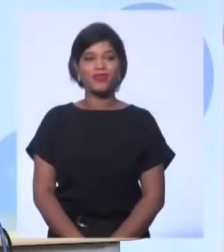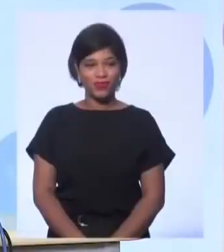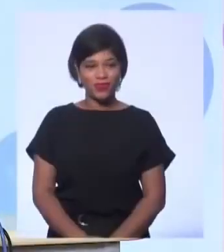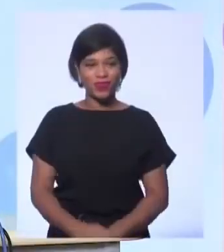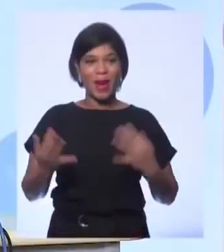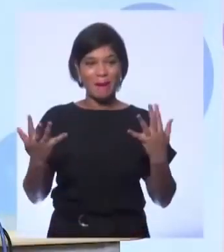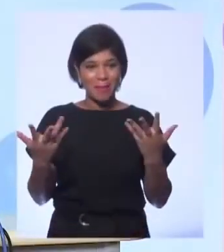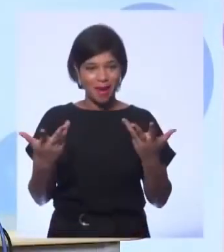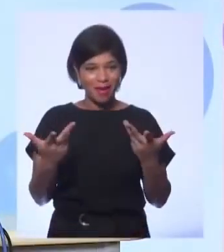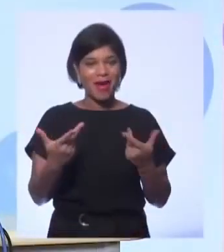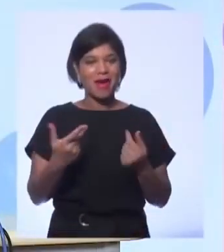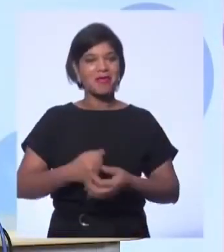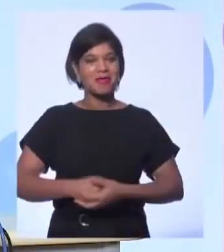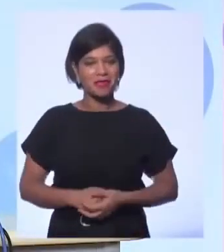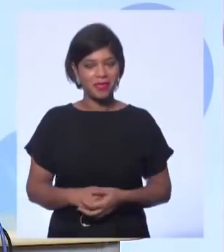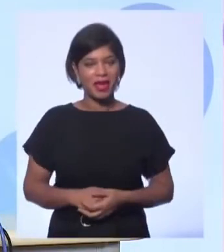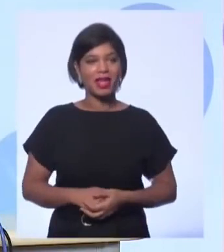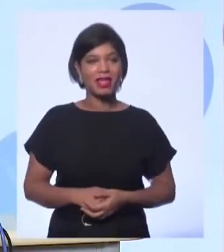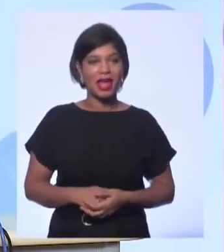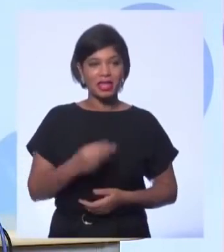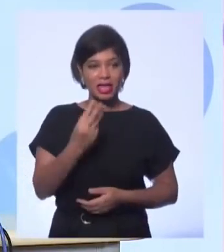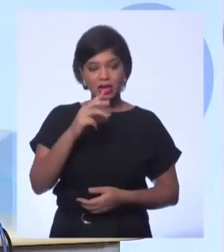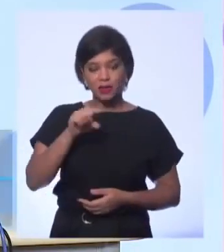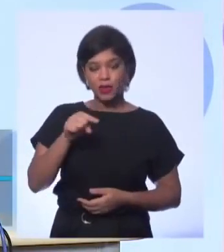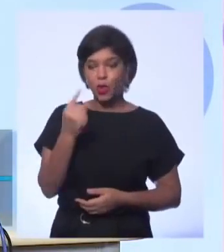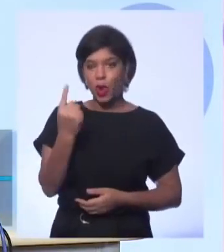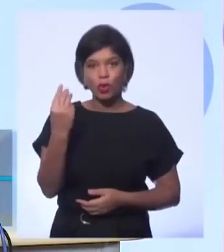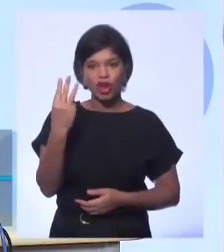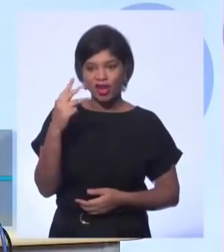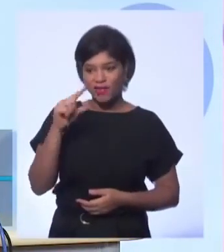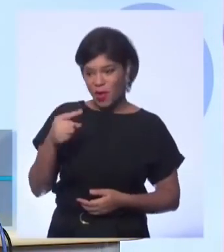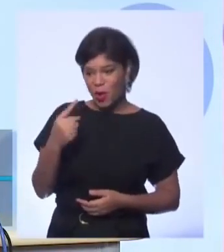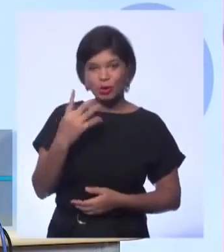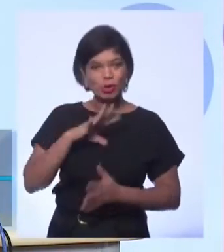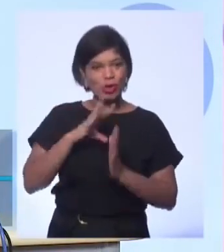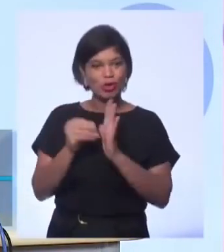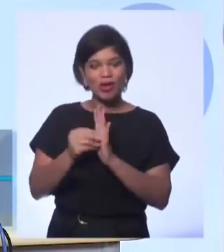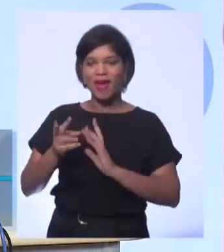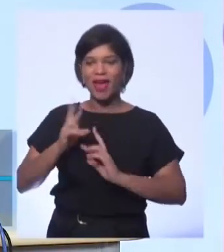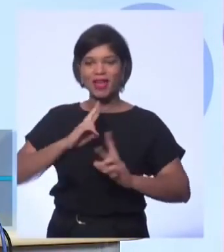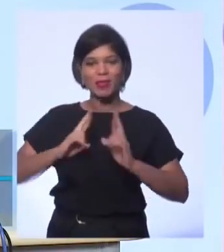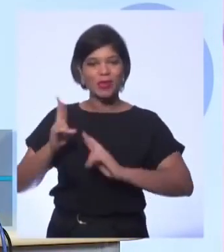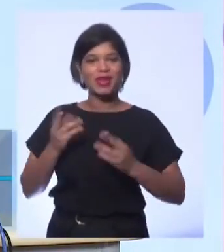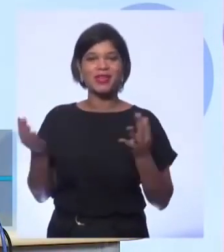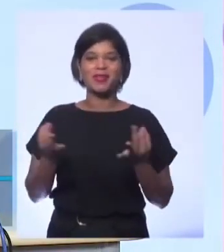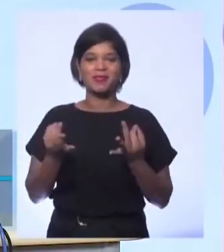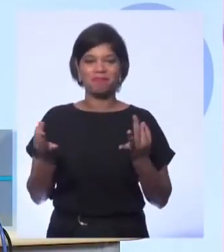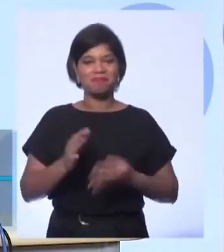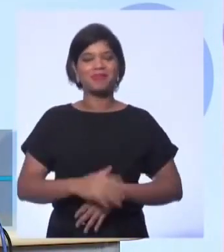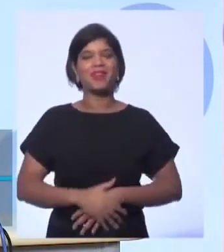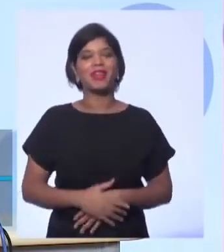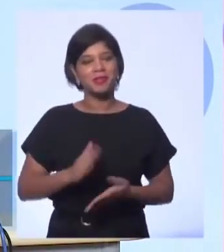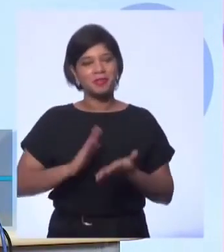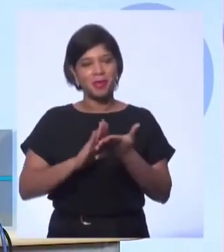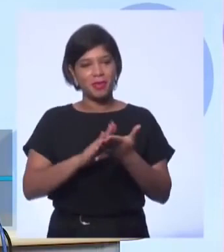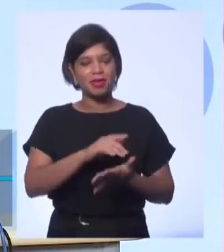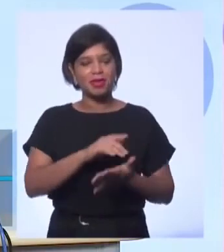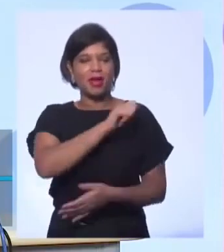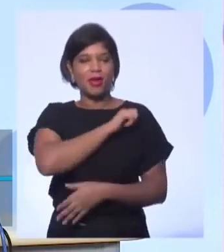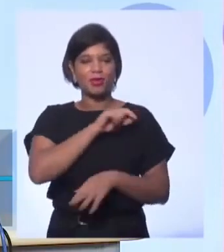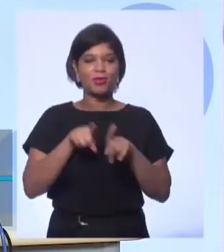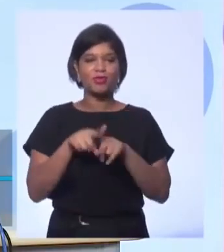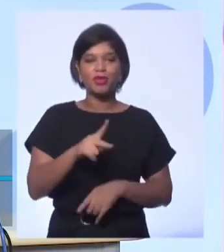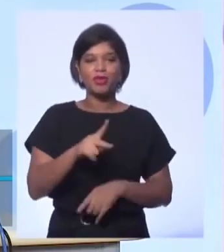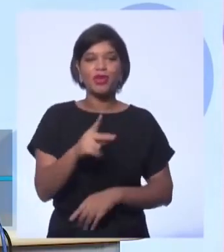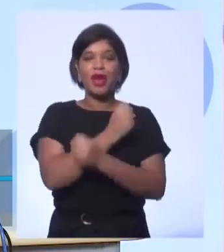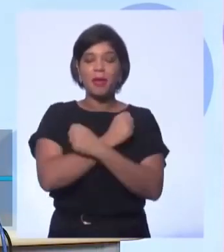Que maravilha! Só 3,1 de resposta nesse chat. Parabéns, alunos e professores. Então, um grande abraço para